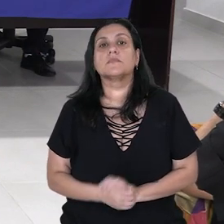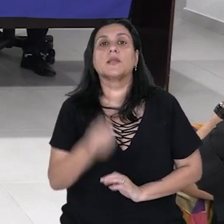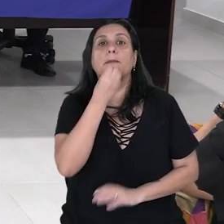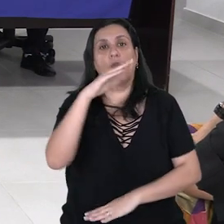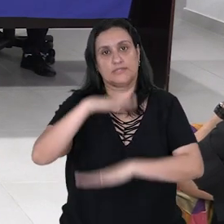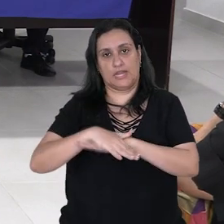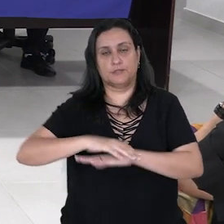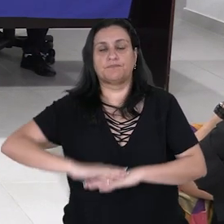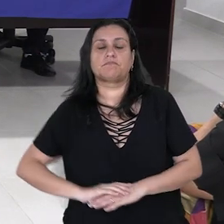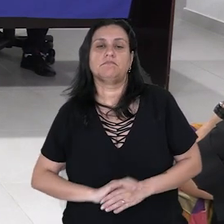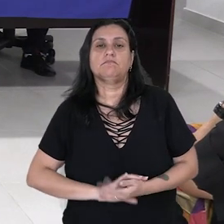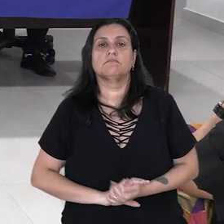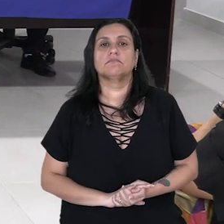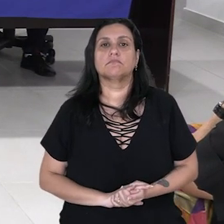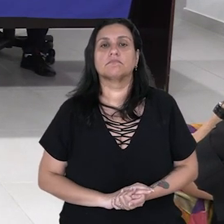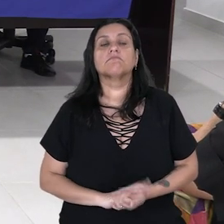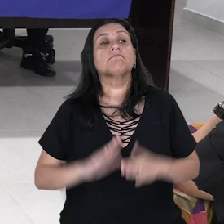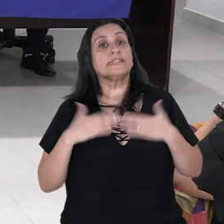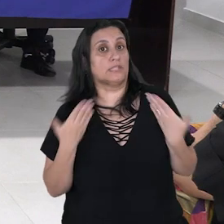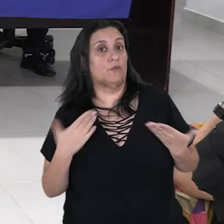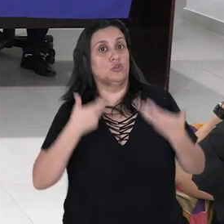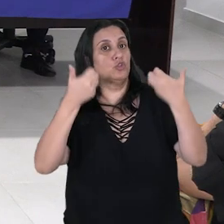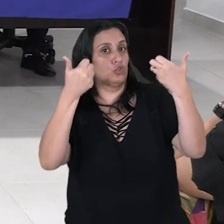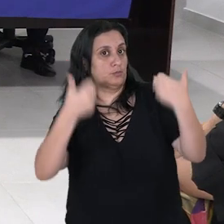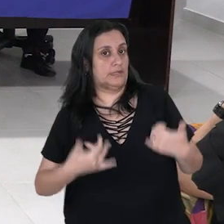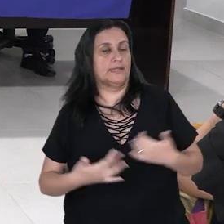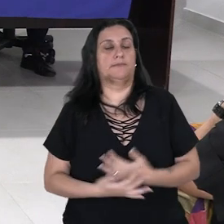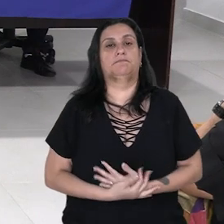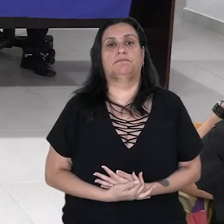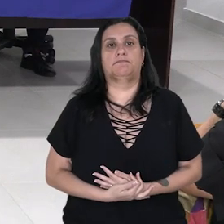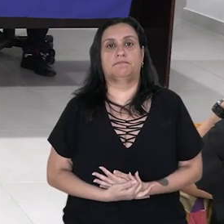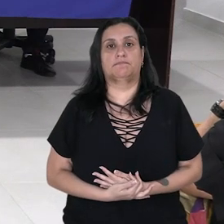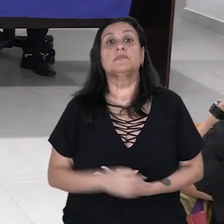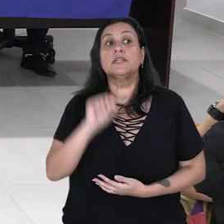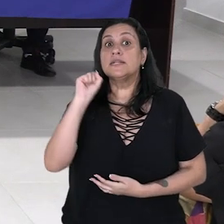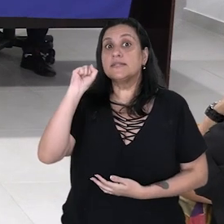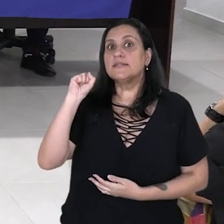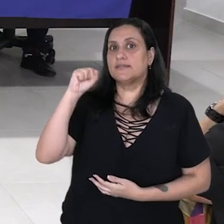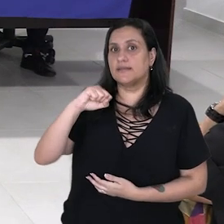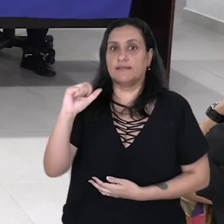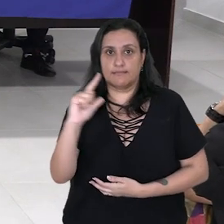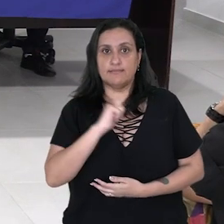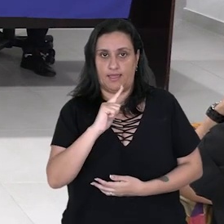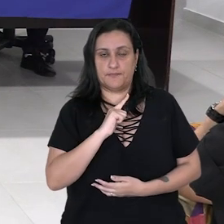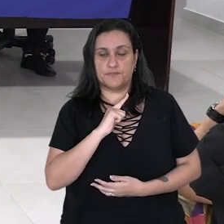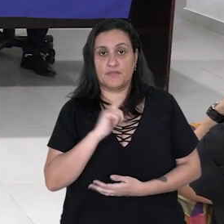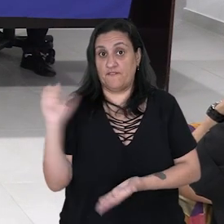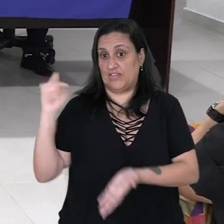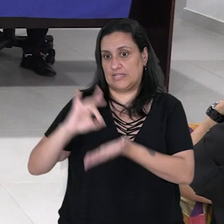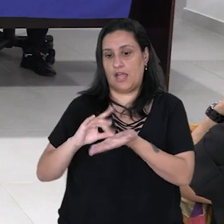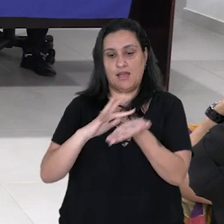Boa tarde, Luiz Cláudio. Então, o que acontece? Sim, existem sim. E, na verdade,